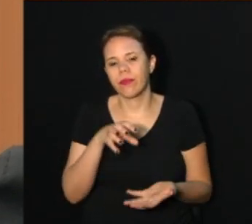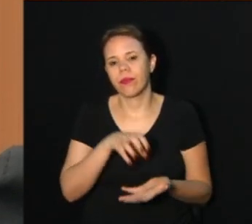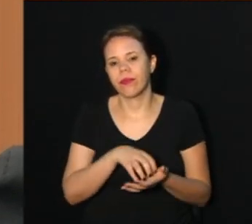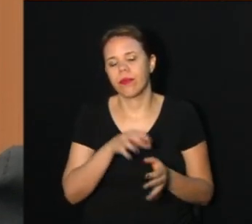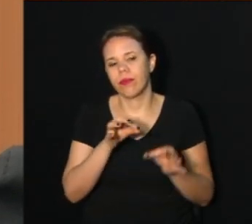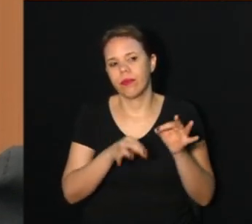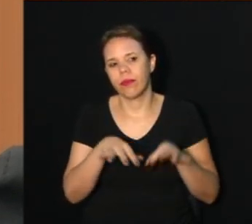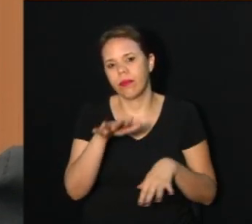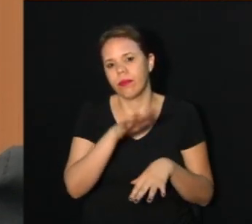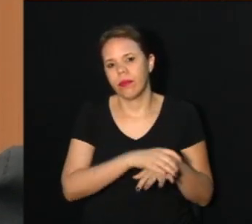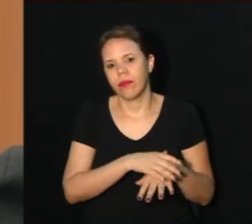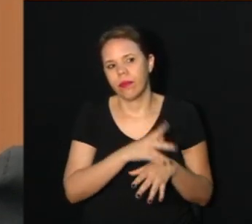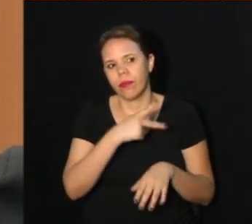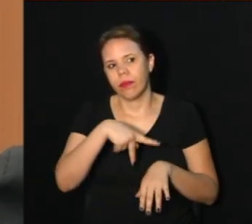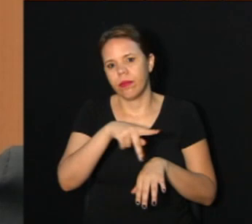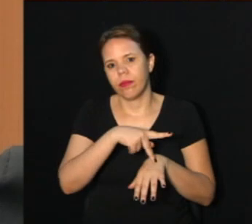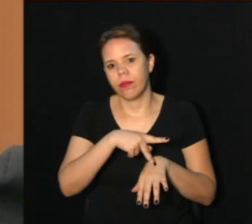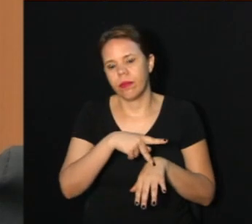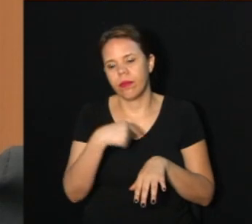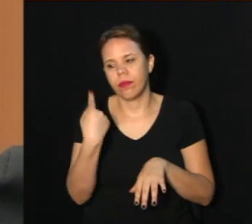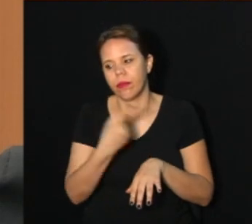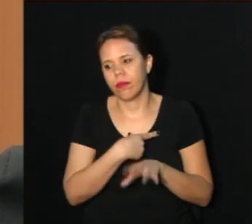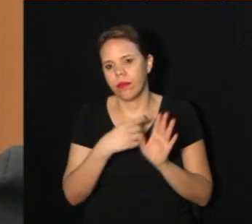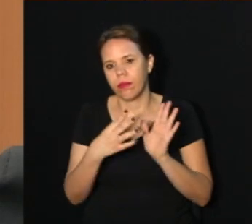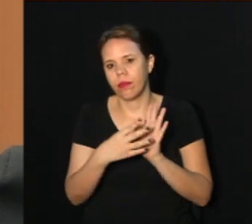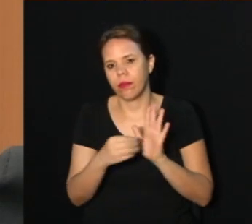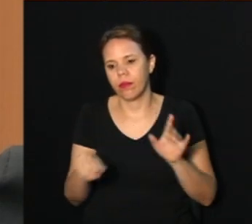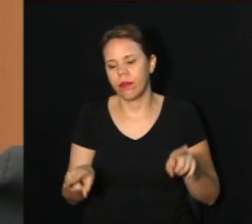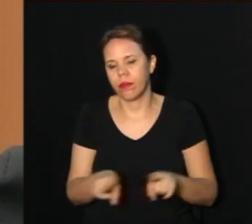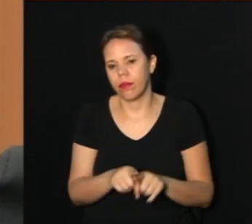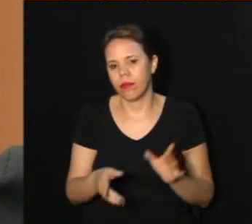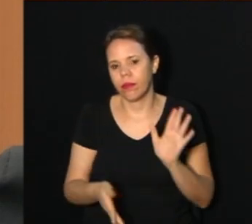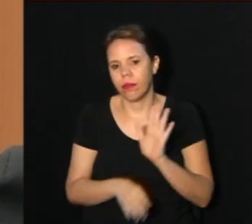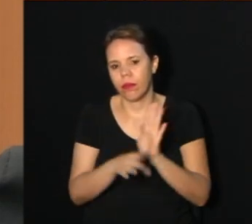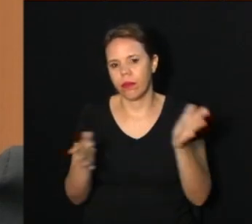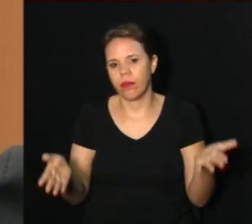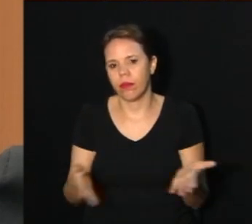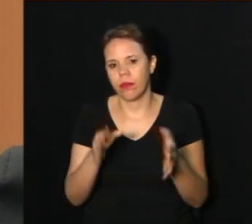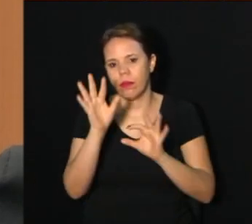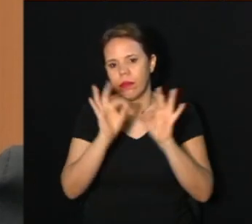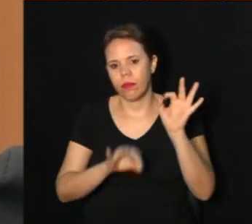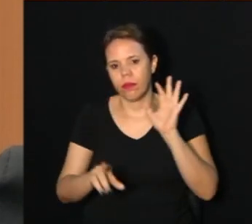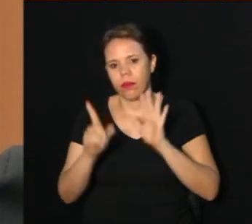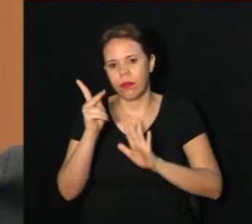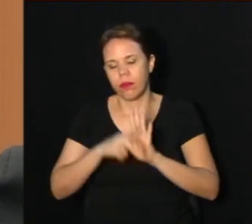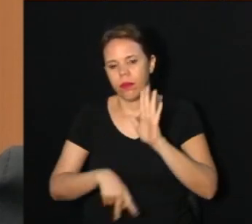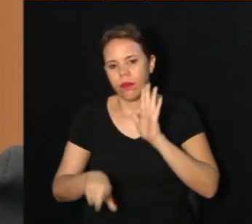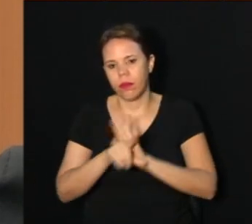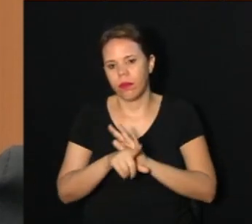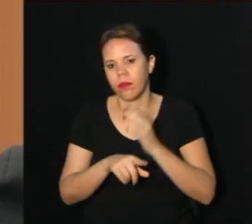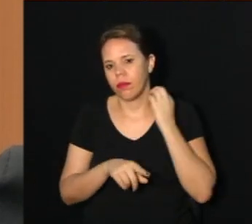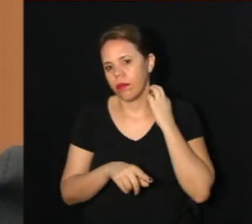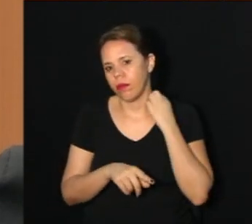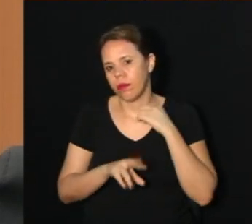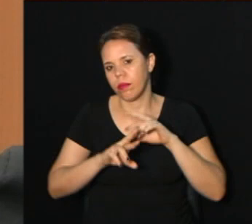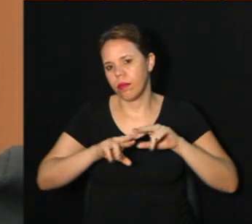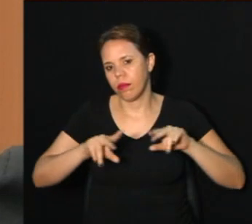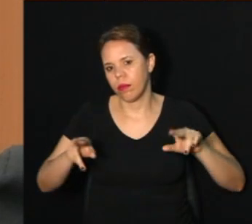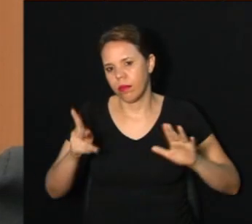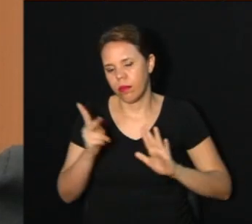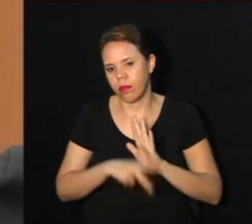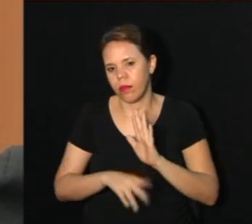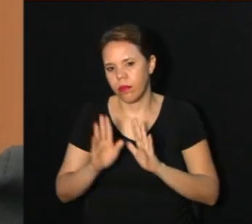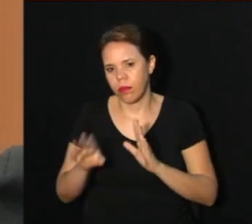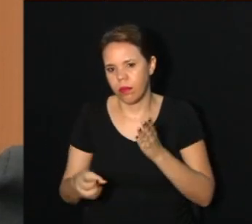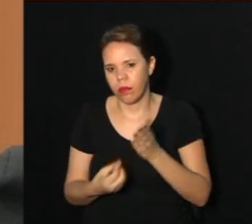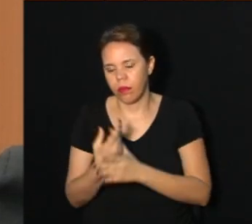jurídicos pelo país. Nós nos inspiramos para auxiliar na elaboração desse projeto de lei com diversos outros projetos já em vigor,